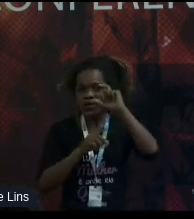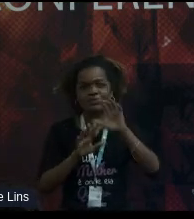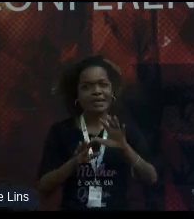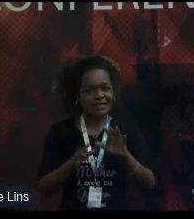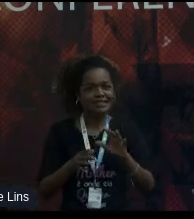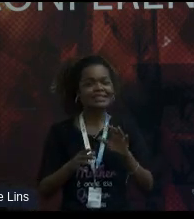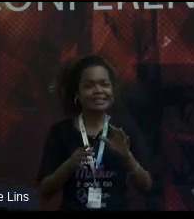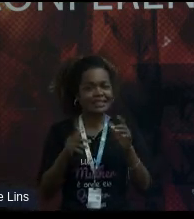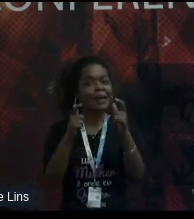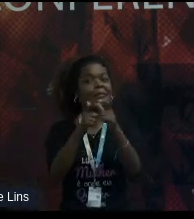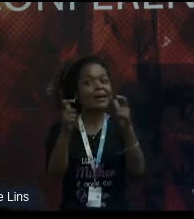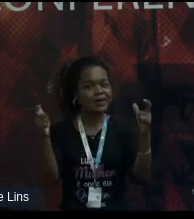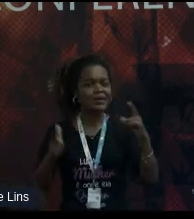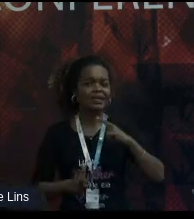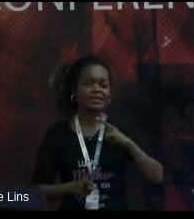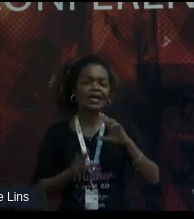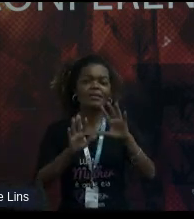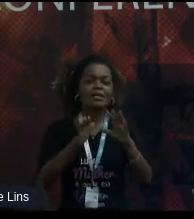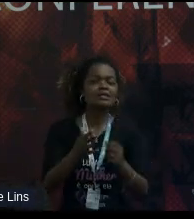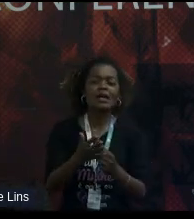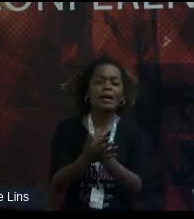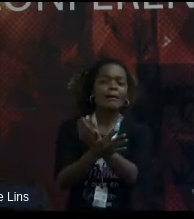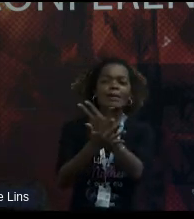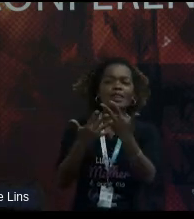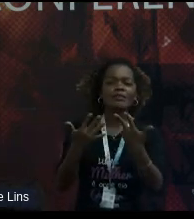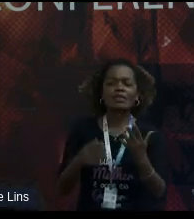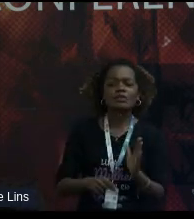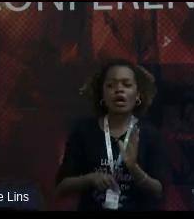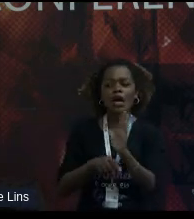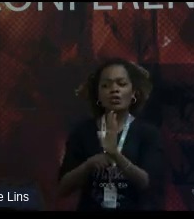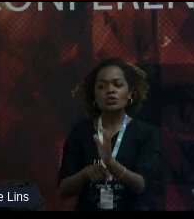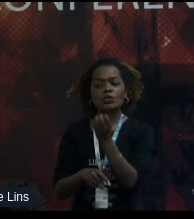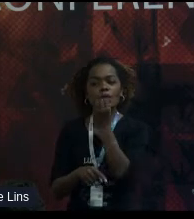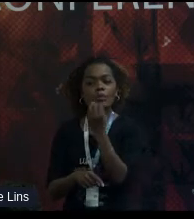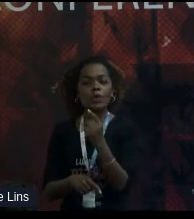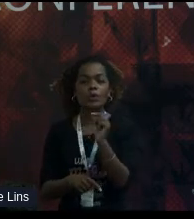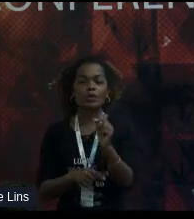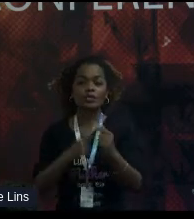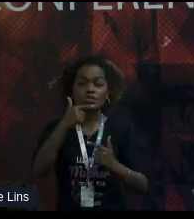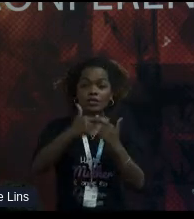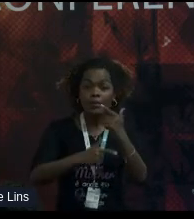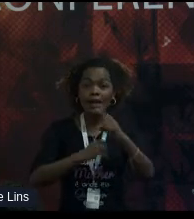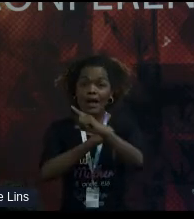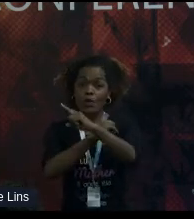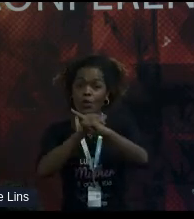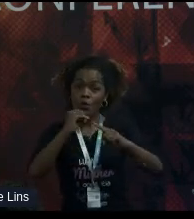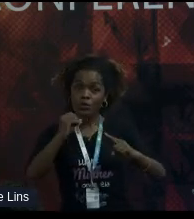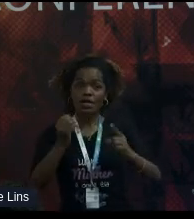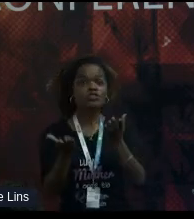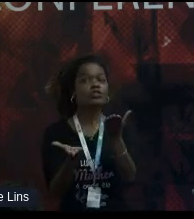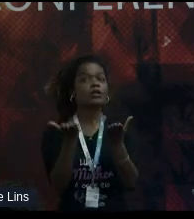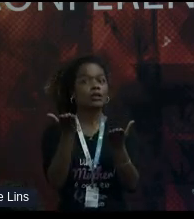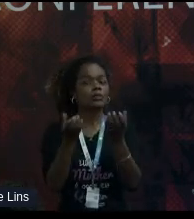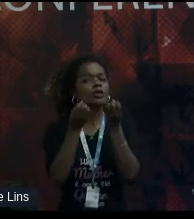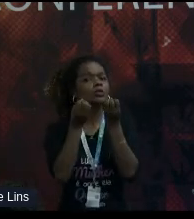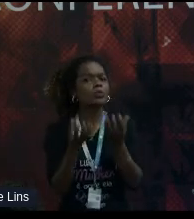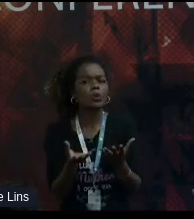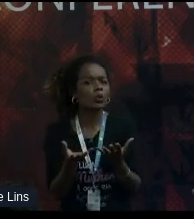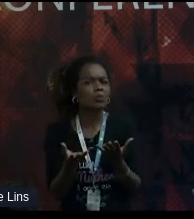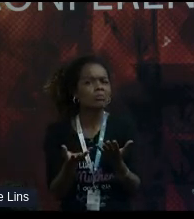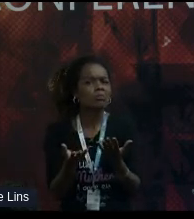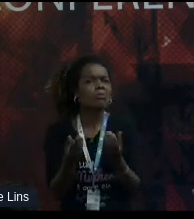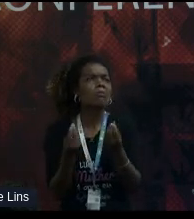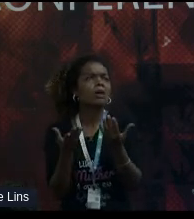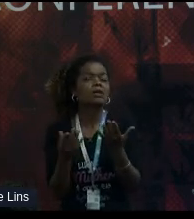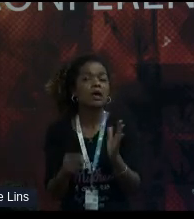né? Quais os benefícios de trabalhar com contraste adequado, Flávio? Bem, vai permitir que